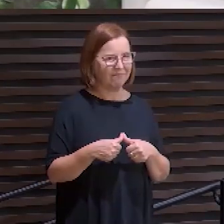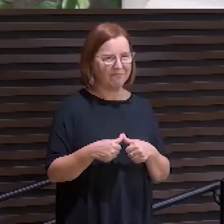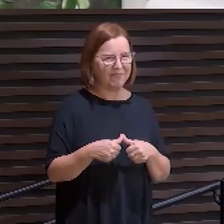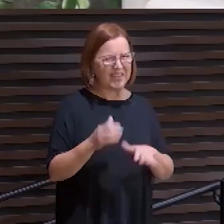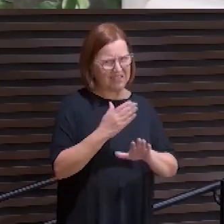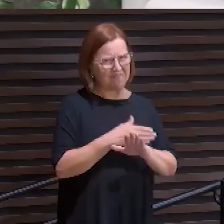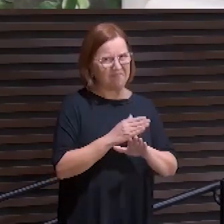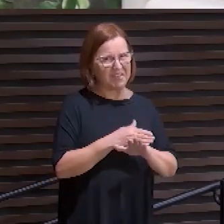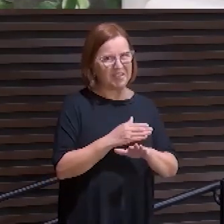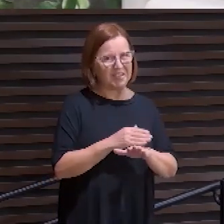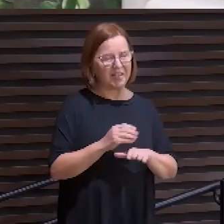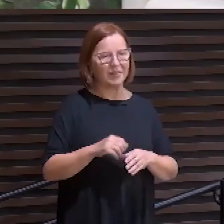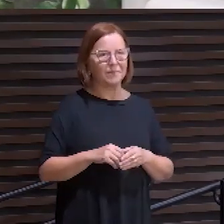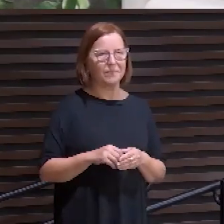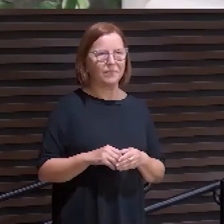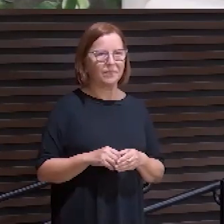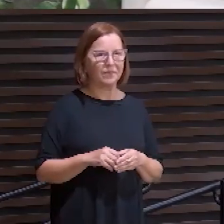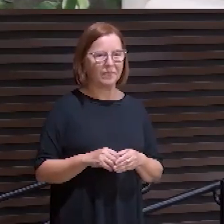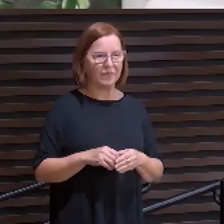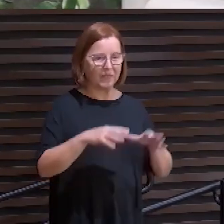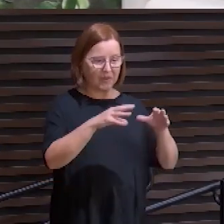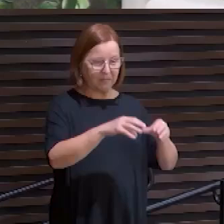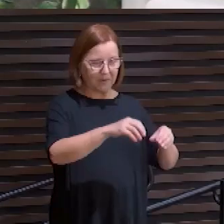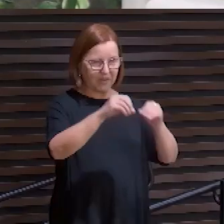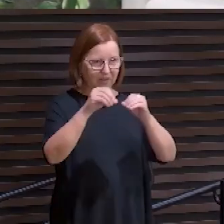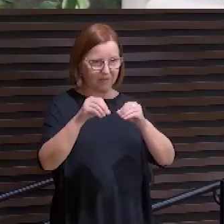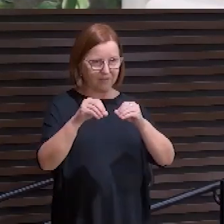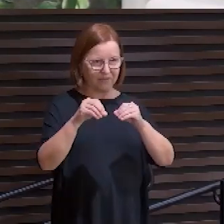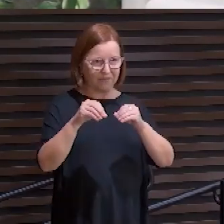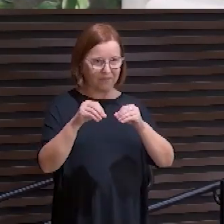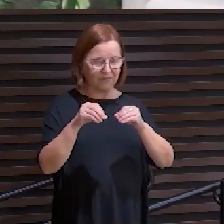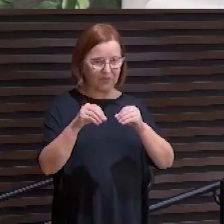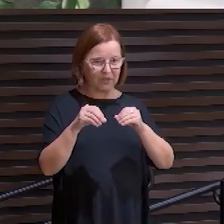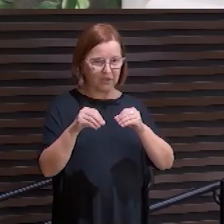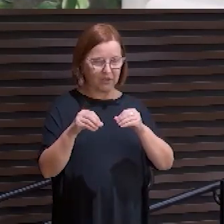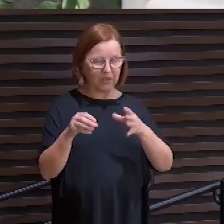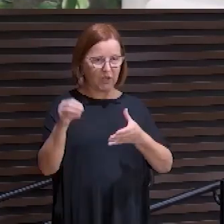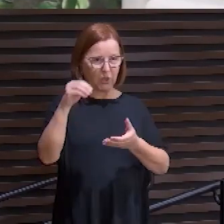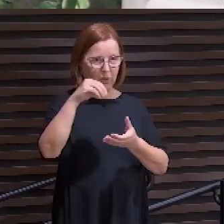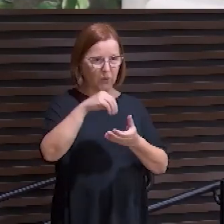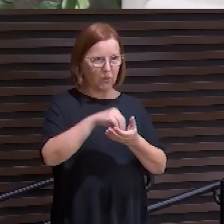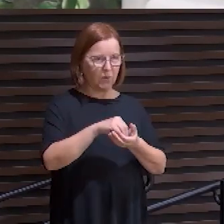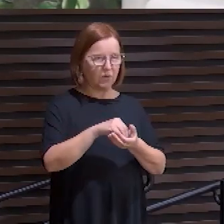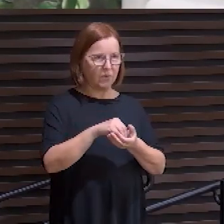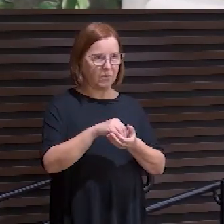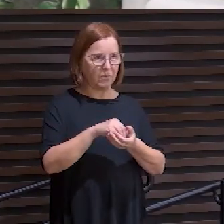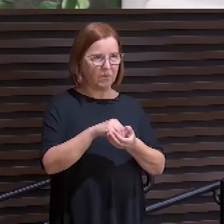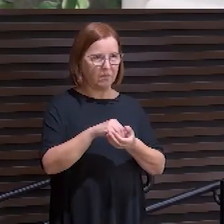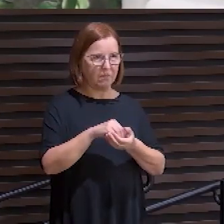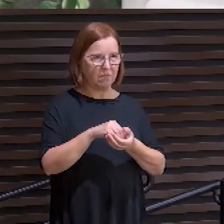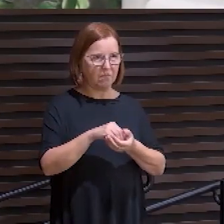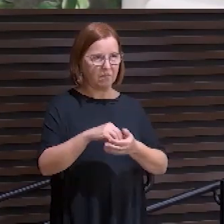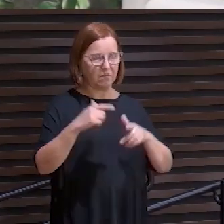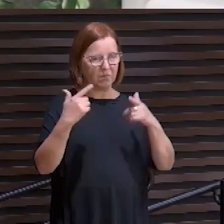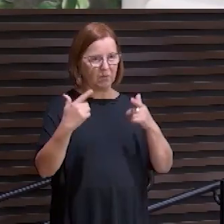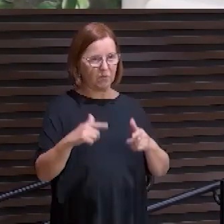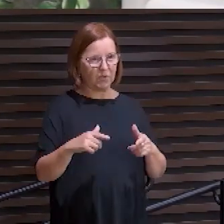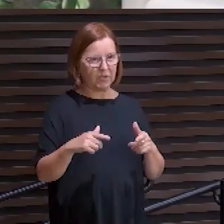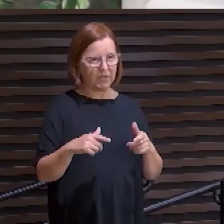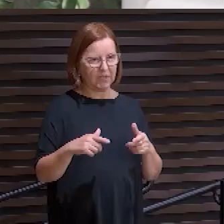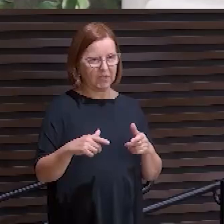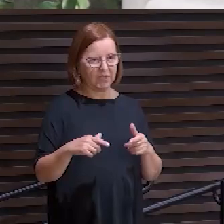condicionadas. Eles pegaram essa planária e jogaram num local onde estava